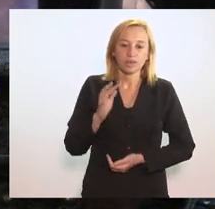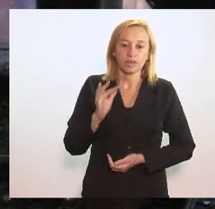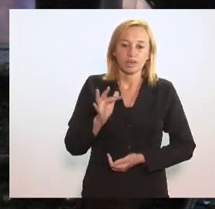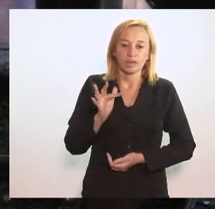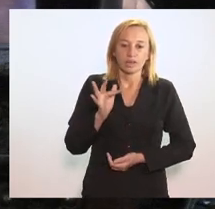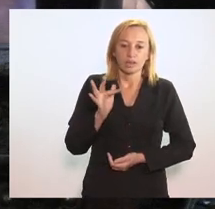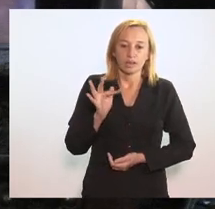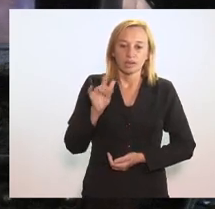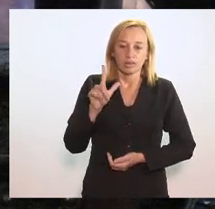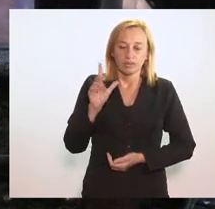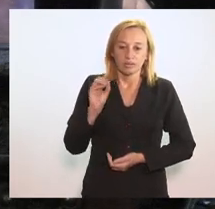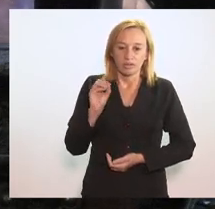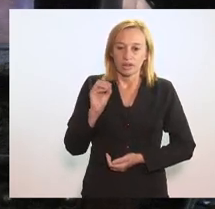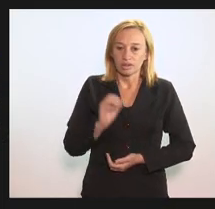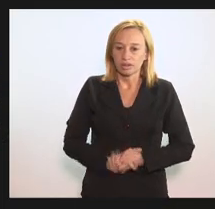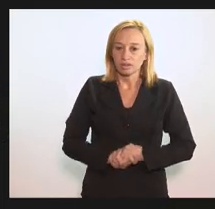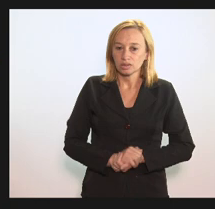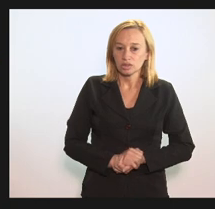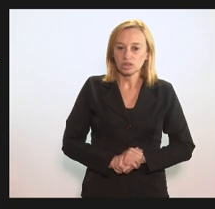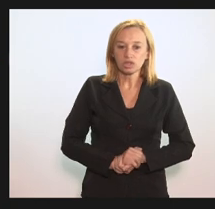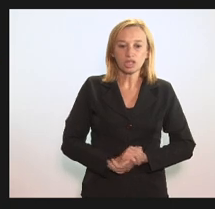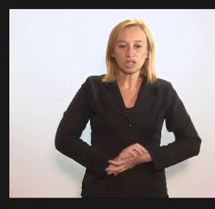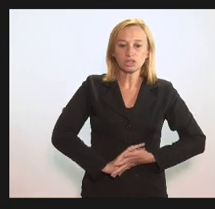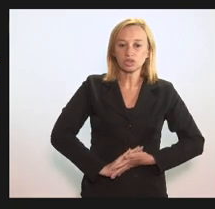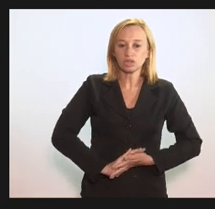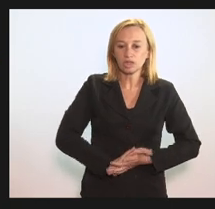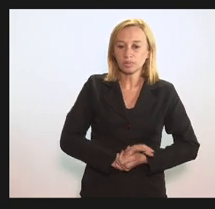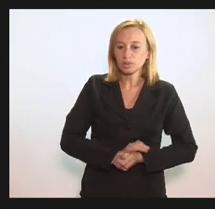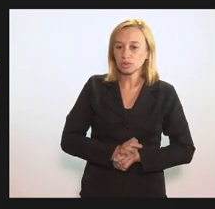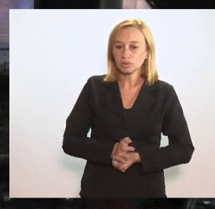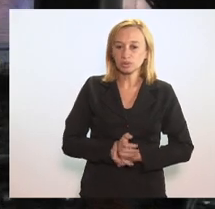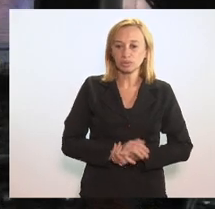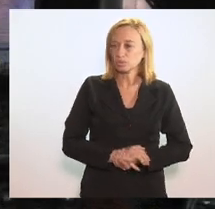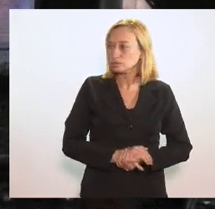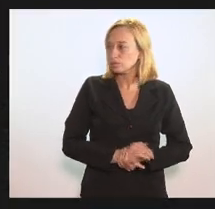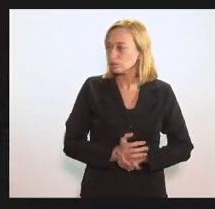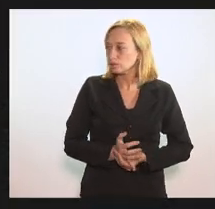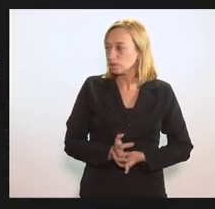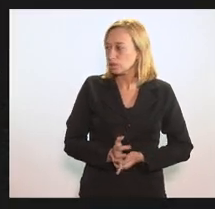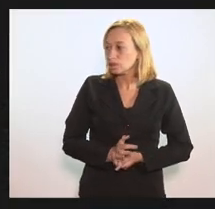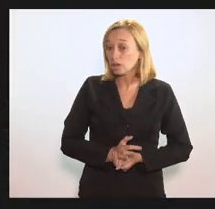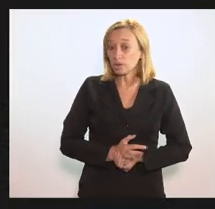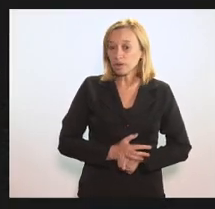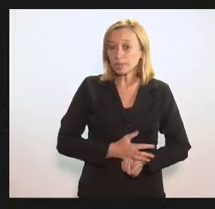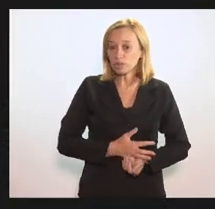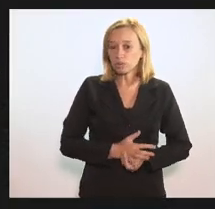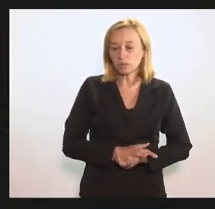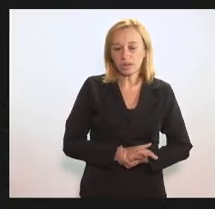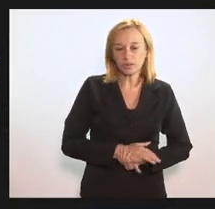Serafim. Eu também, presidente. Bom tempo. Obrigado.